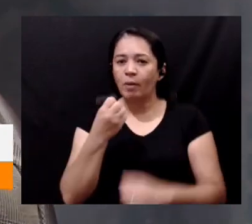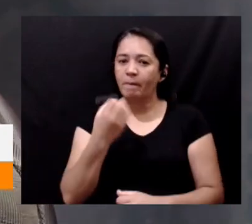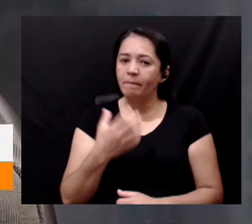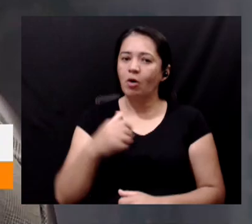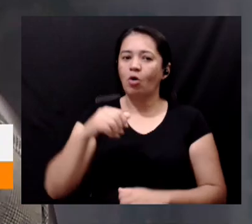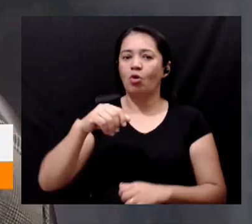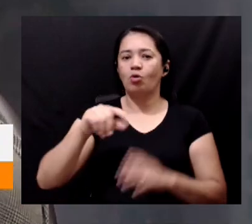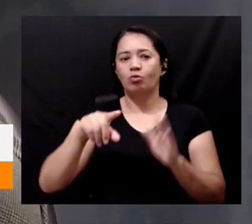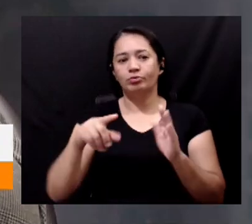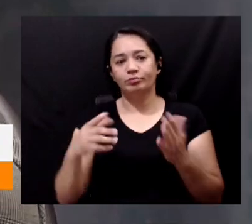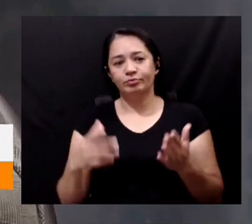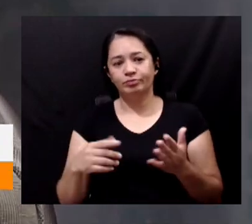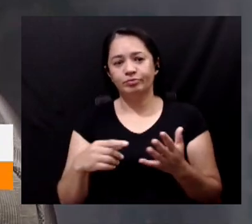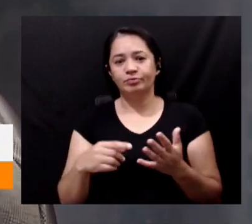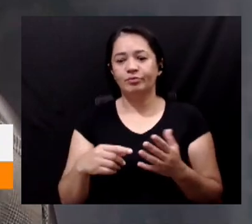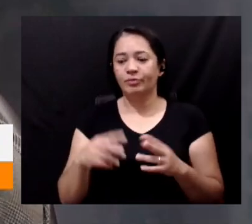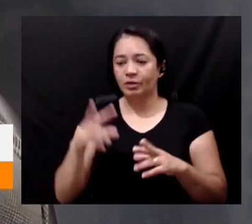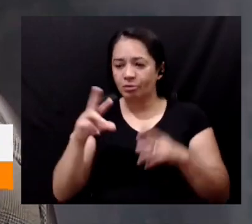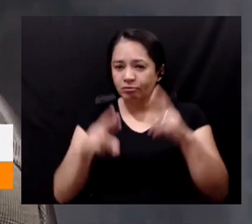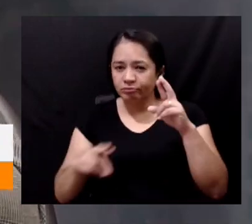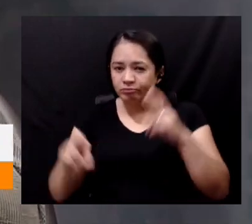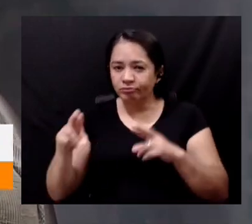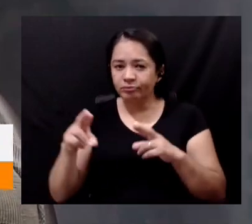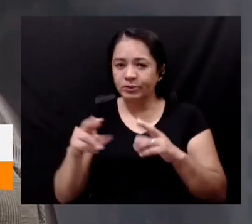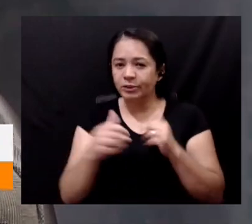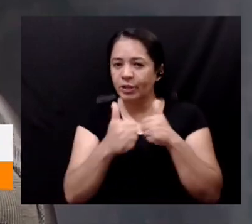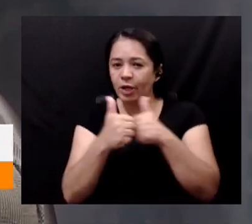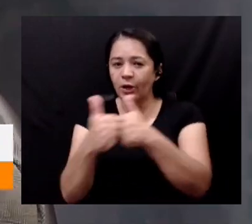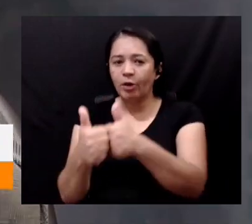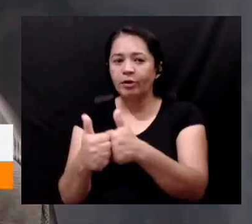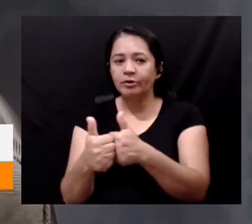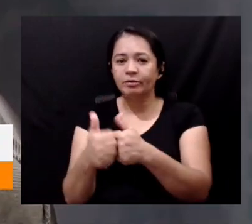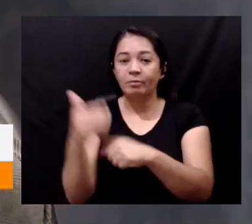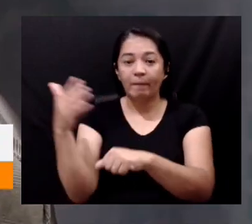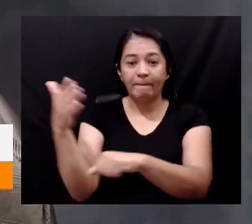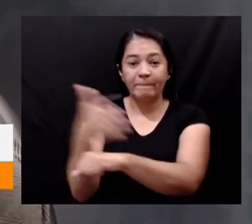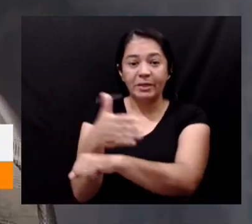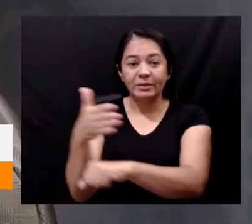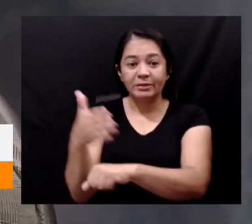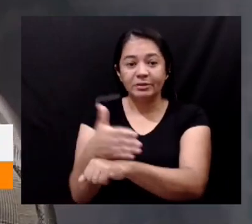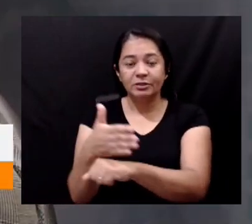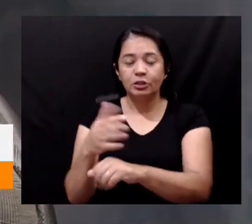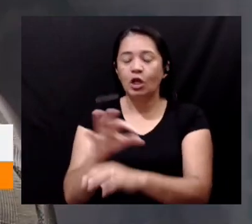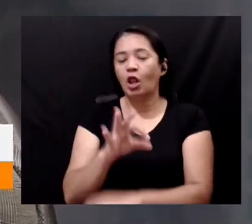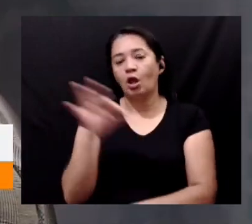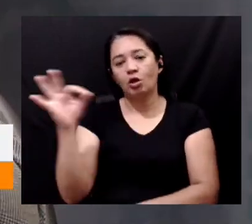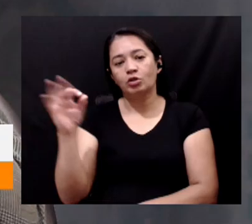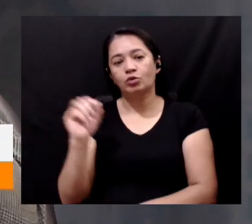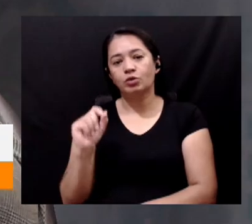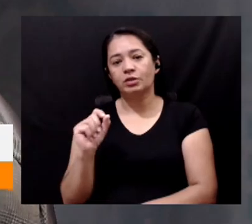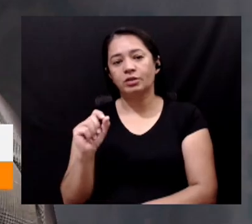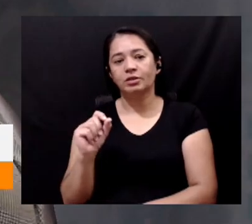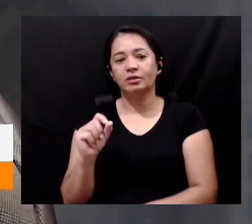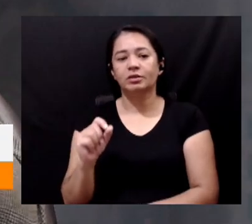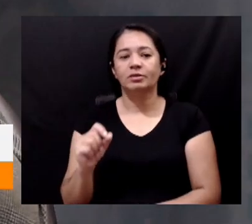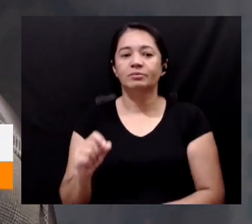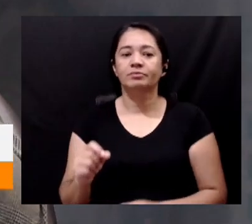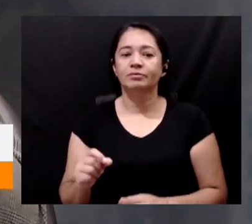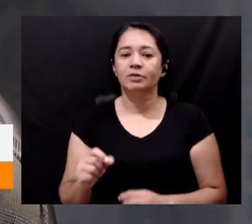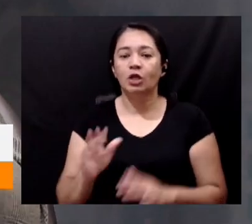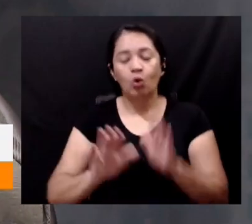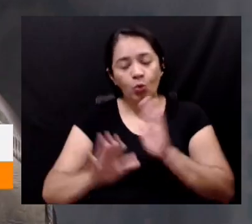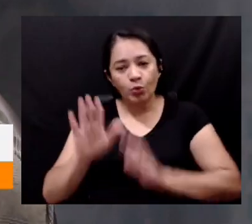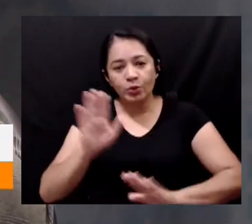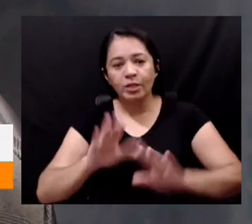é supervisão, acompanhamento, participação. E Muito lógico, bem. como a Mariana falou, os cuidados, né, de não deixar